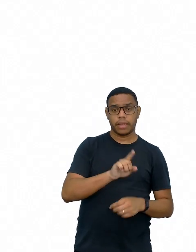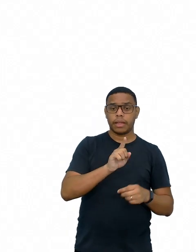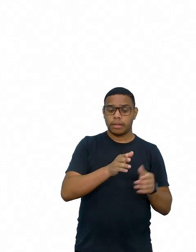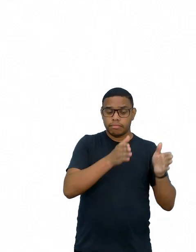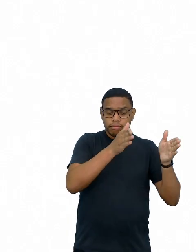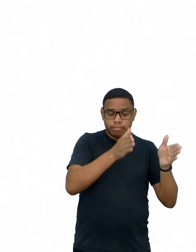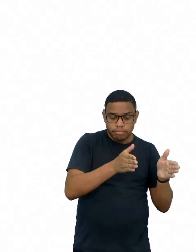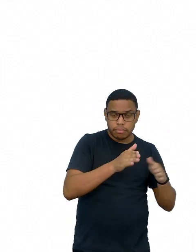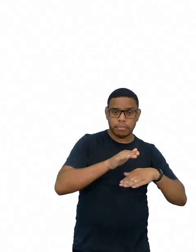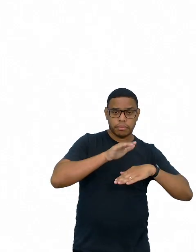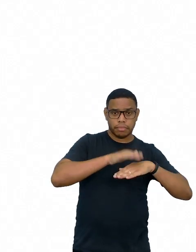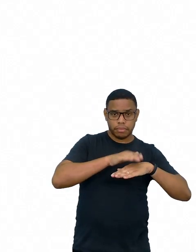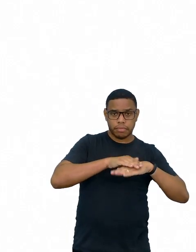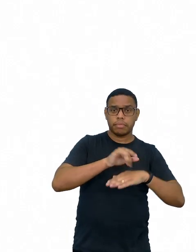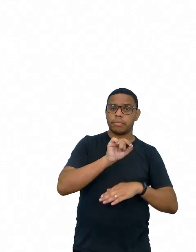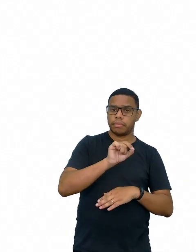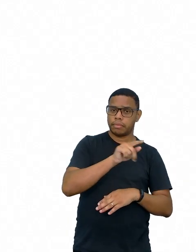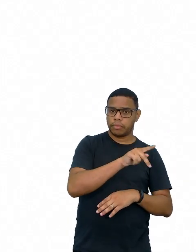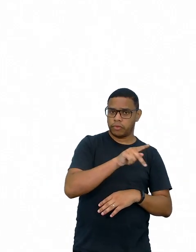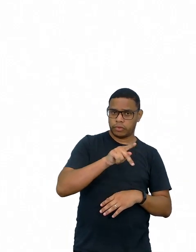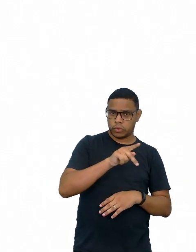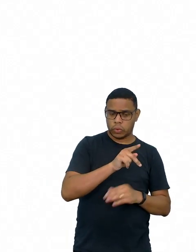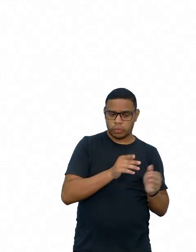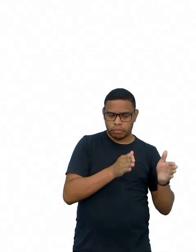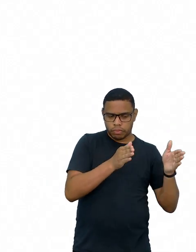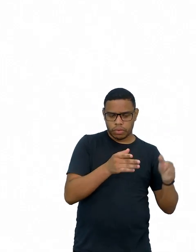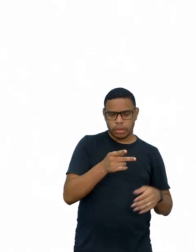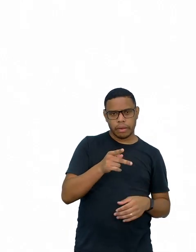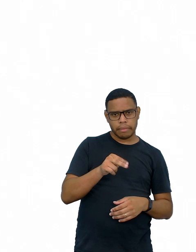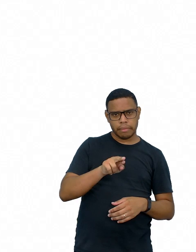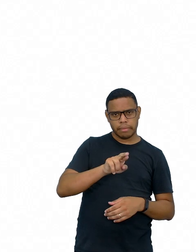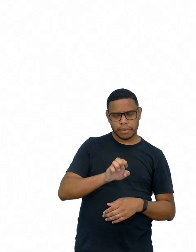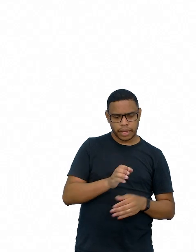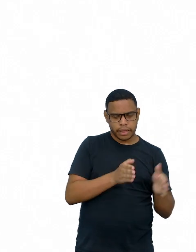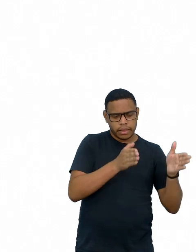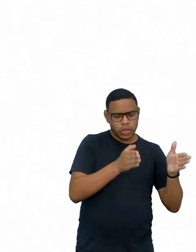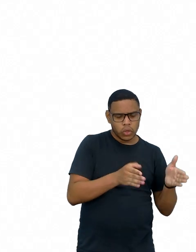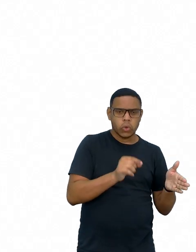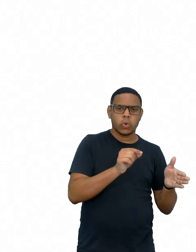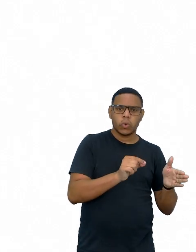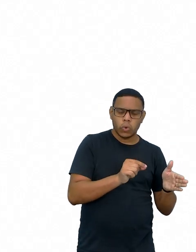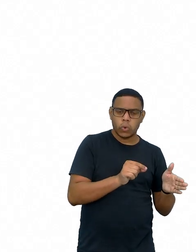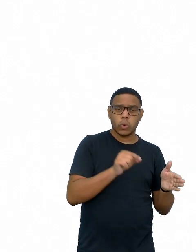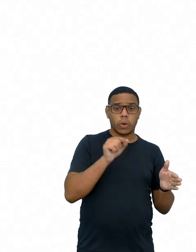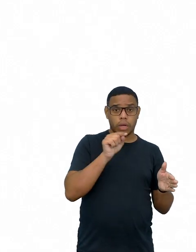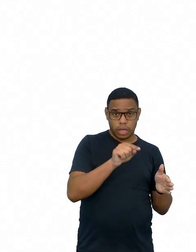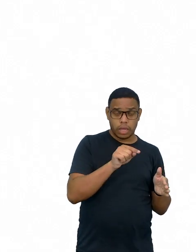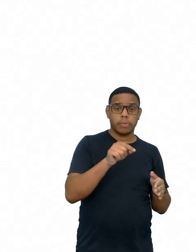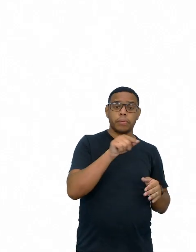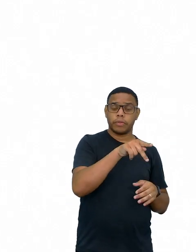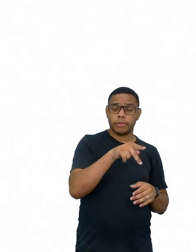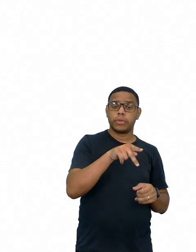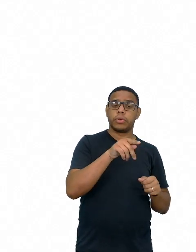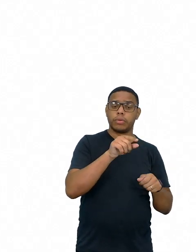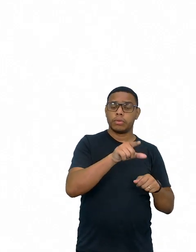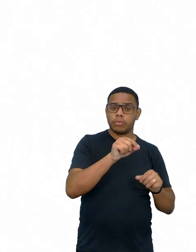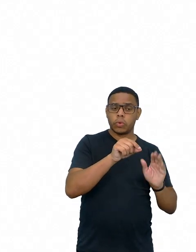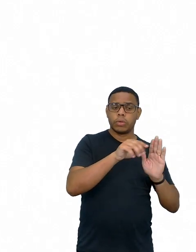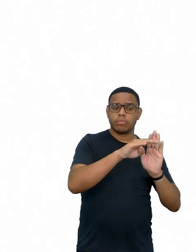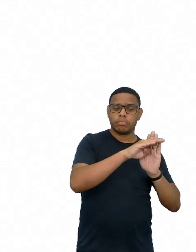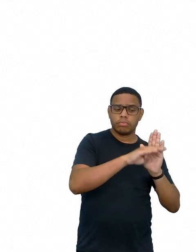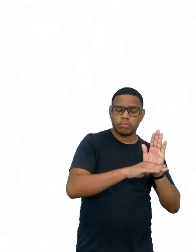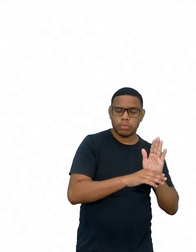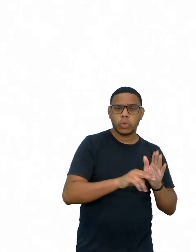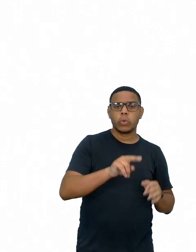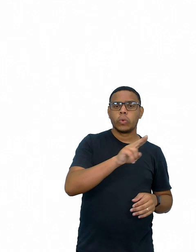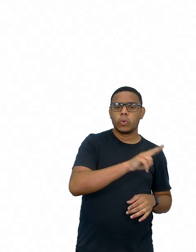do professor, né? Então, o que ele vai fazer? Ele vai definir o que será utilizado